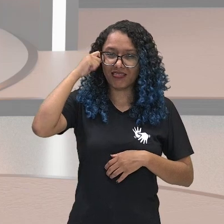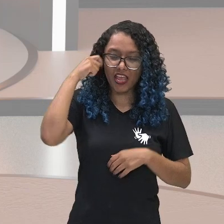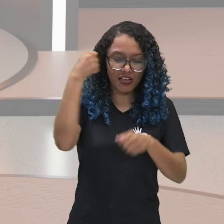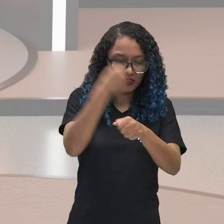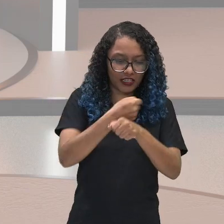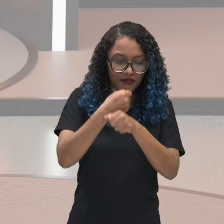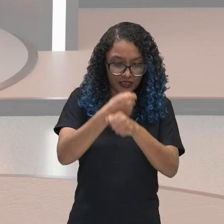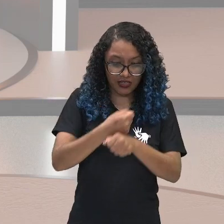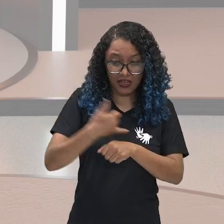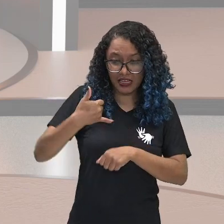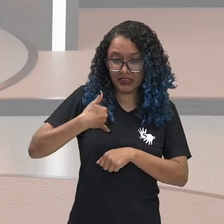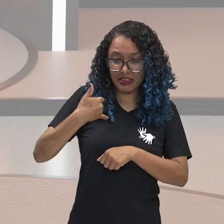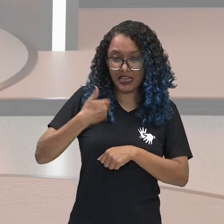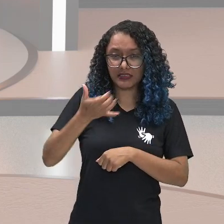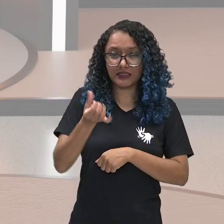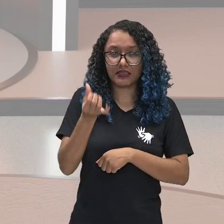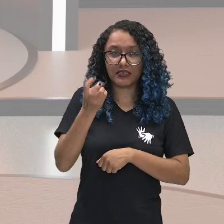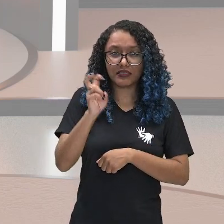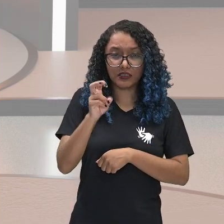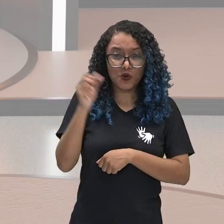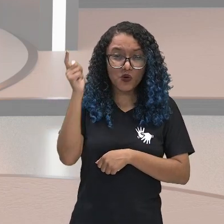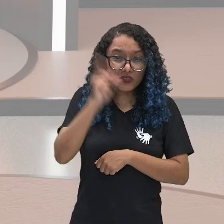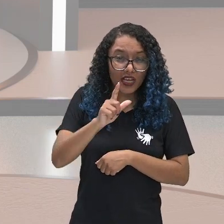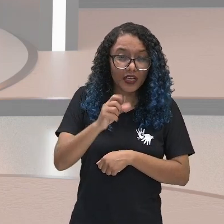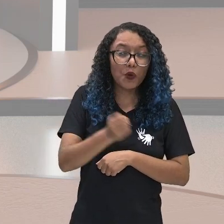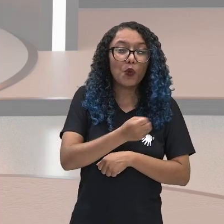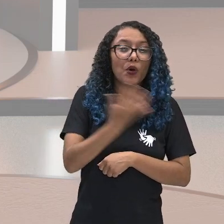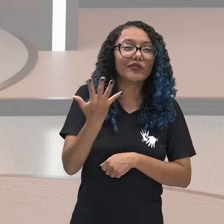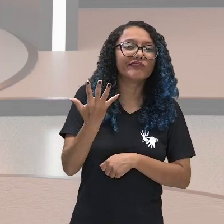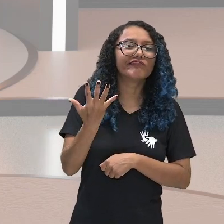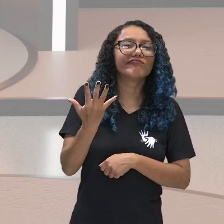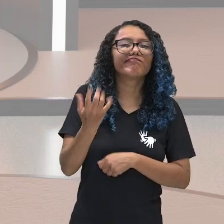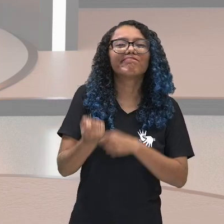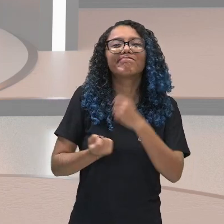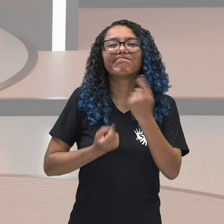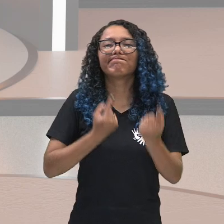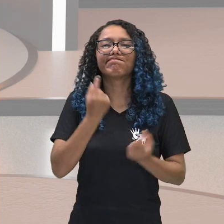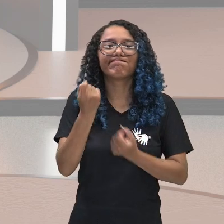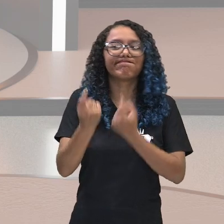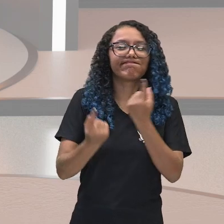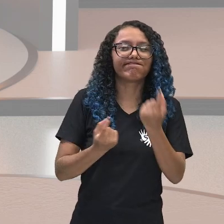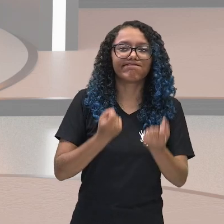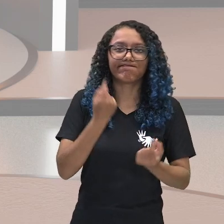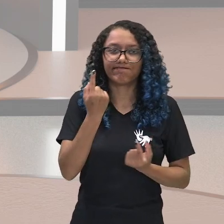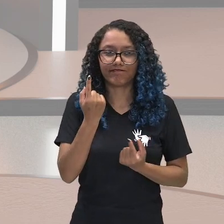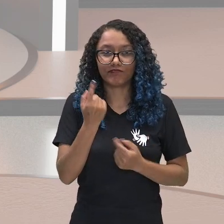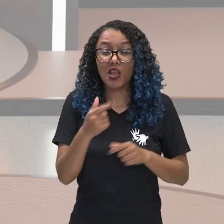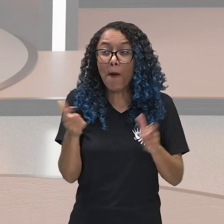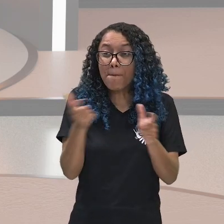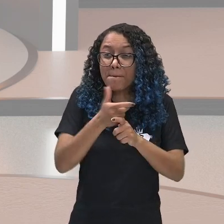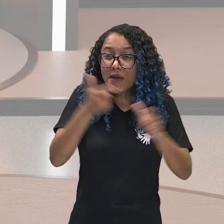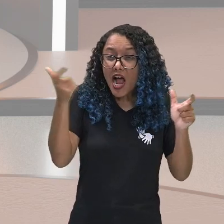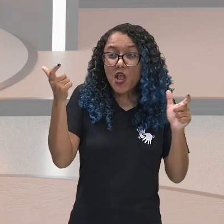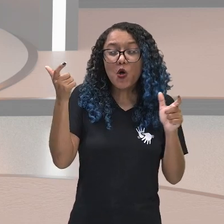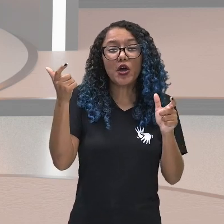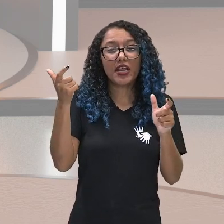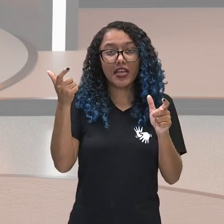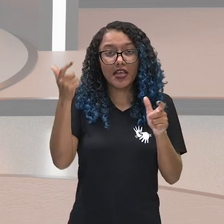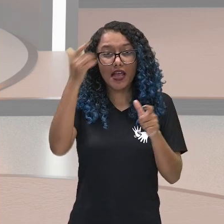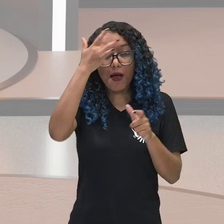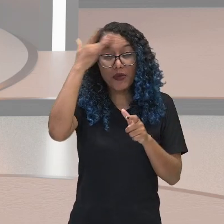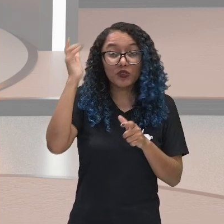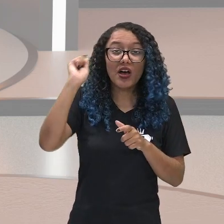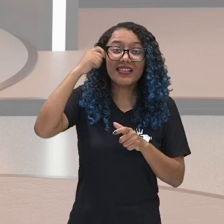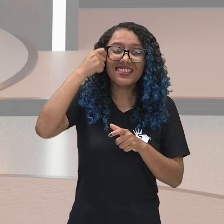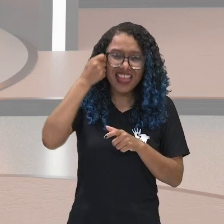chegar aos 65 anos? Pouquíssimos. Muita mão de obra que chega, né, aos 65 anos eram aqueles que eram escolhidos para